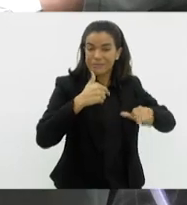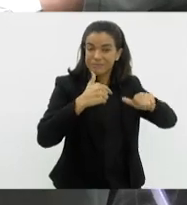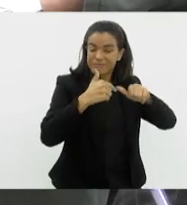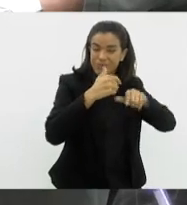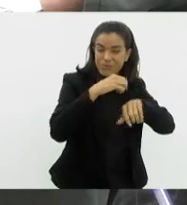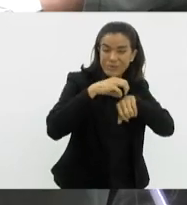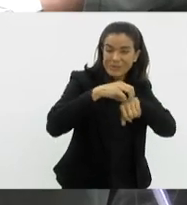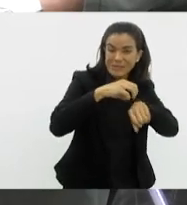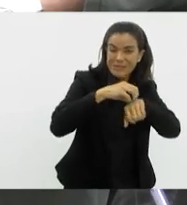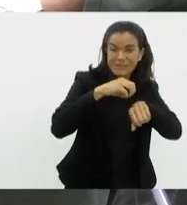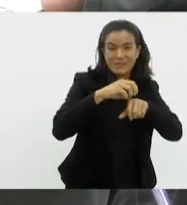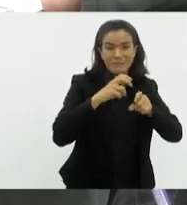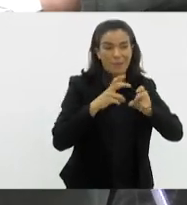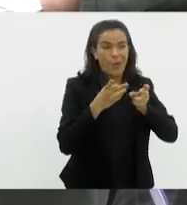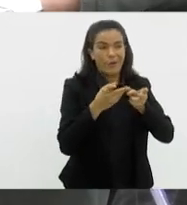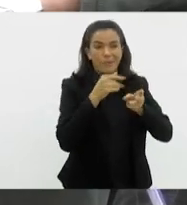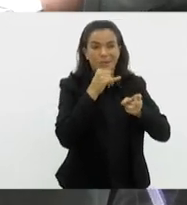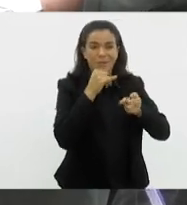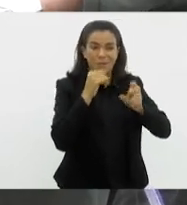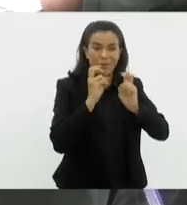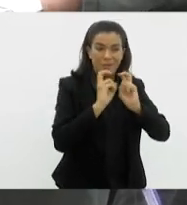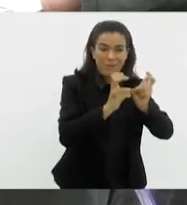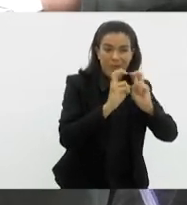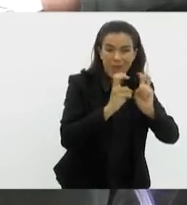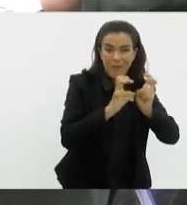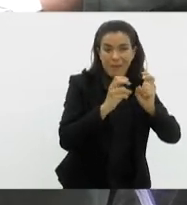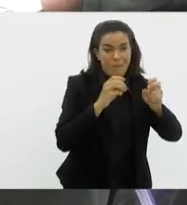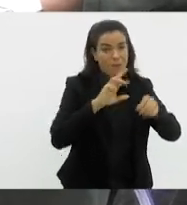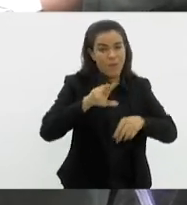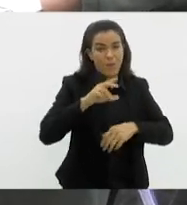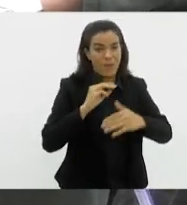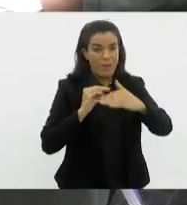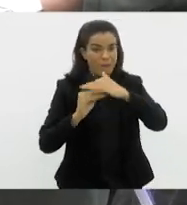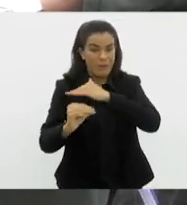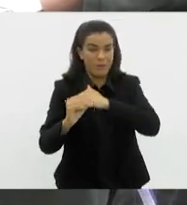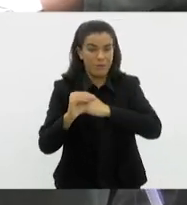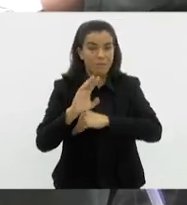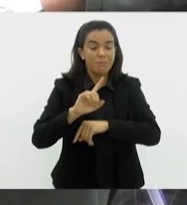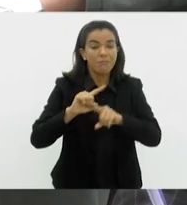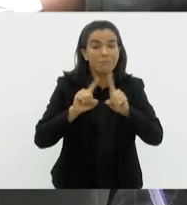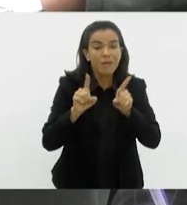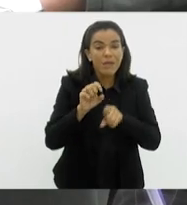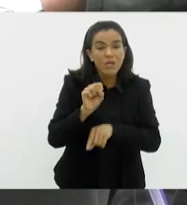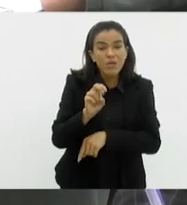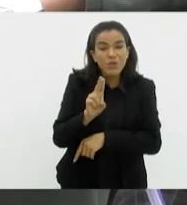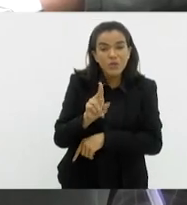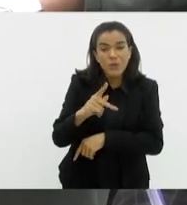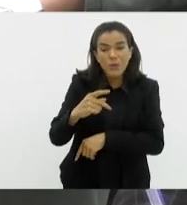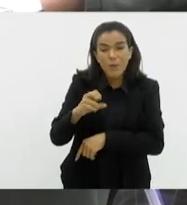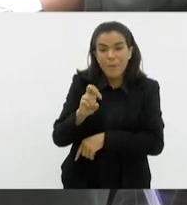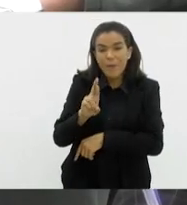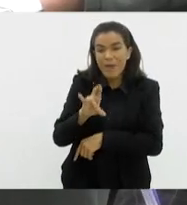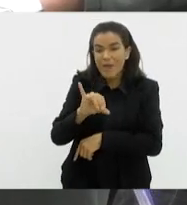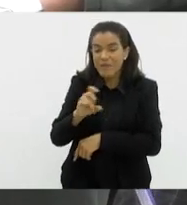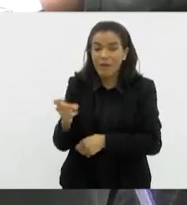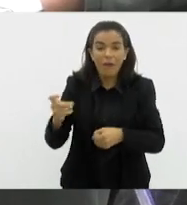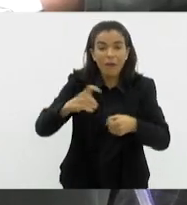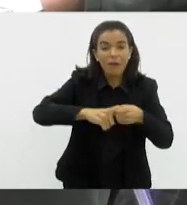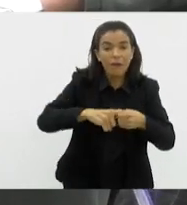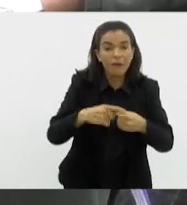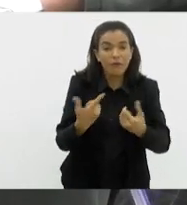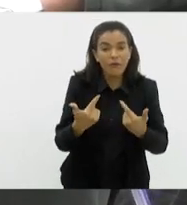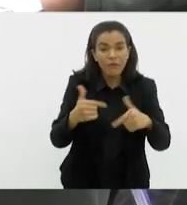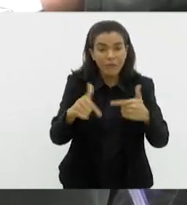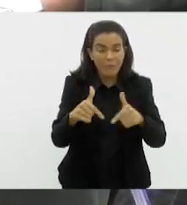Né? Não é o caso aqui do metrô, mas Supervia já quer devolver a concessão, porque o serviço que ela presta